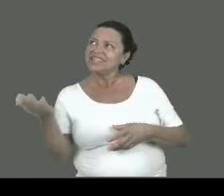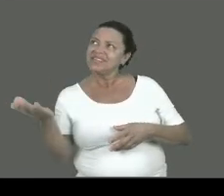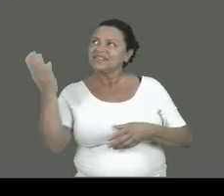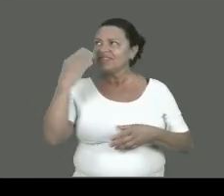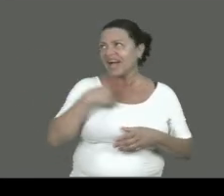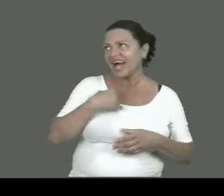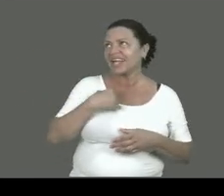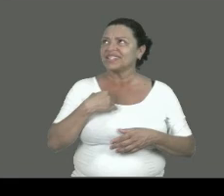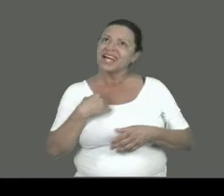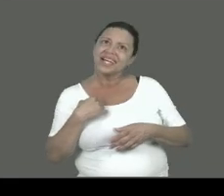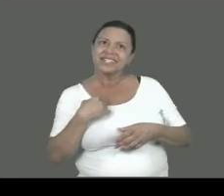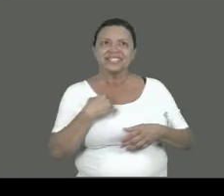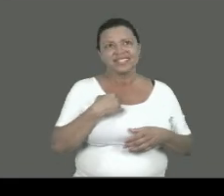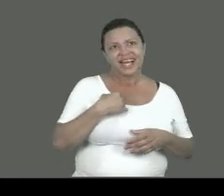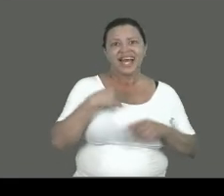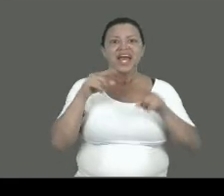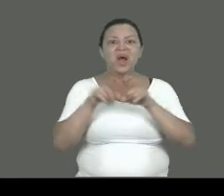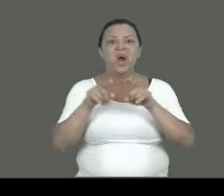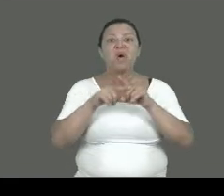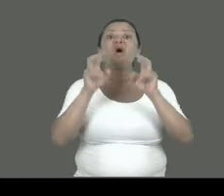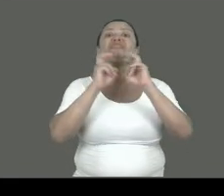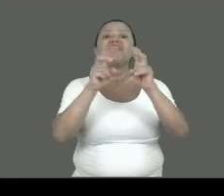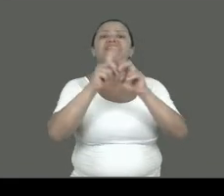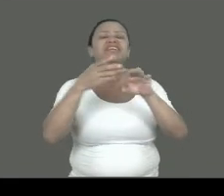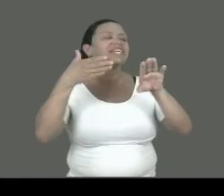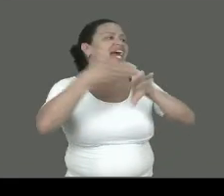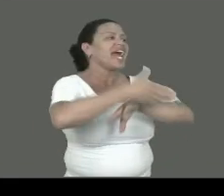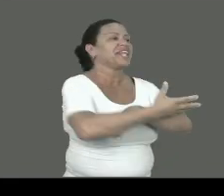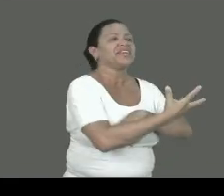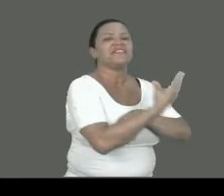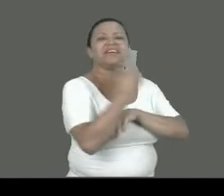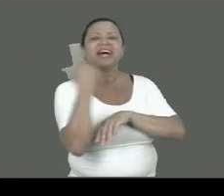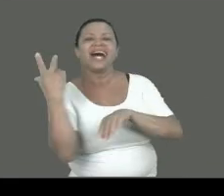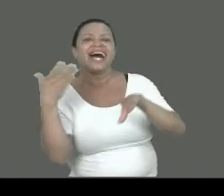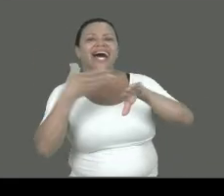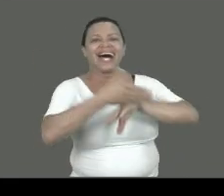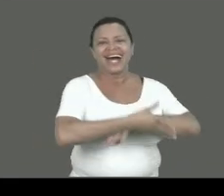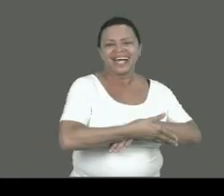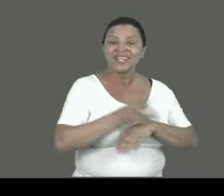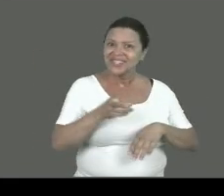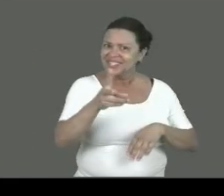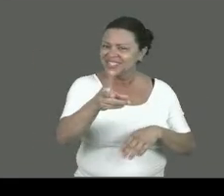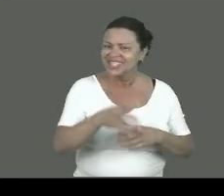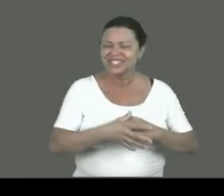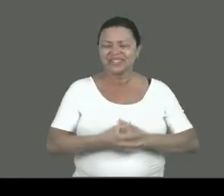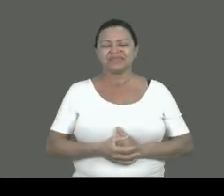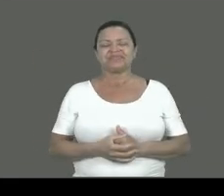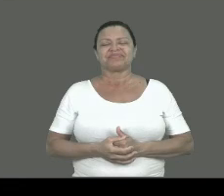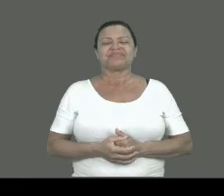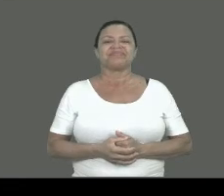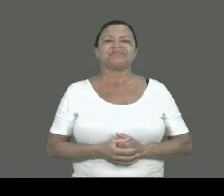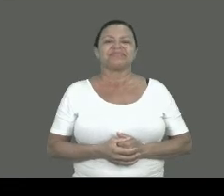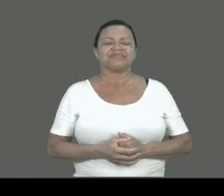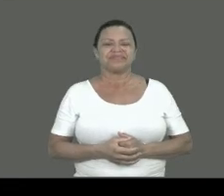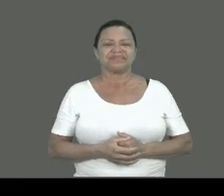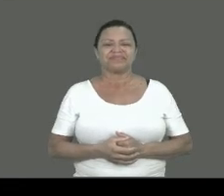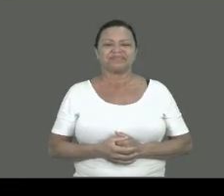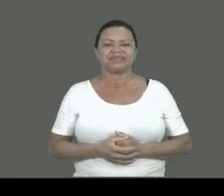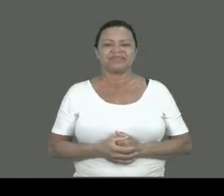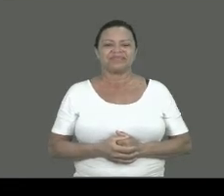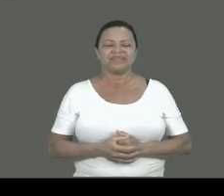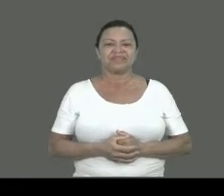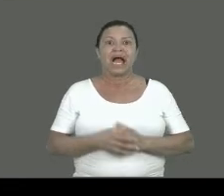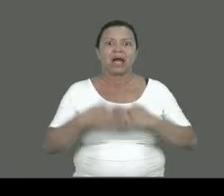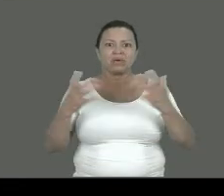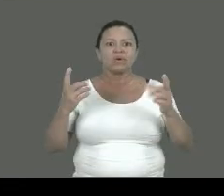num trem que parte e que chega. Vamos em frente. A hora do